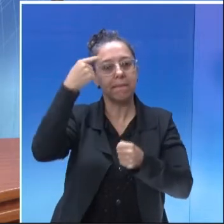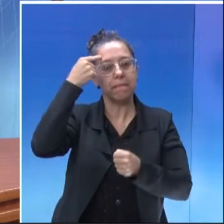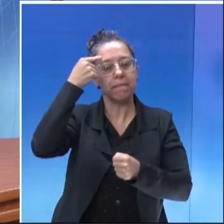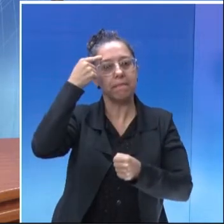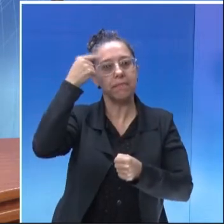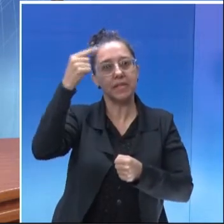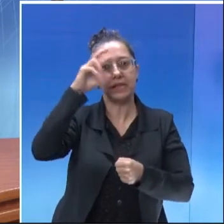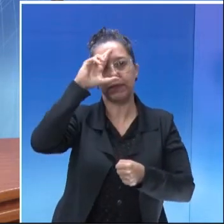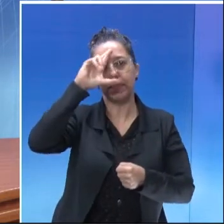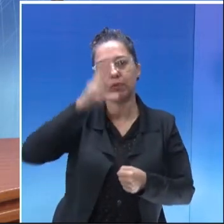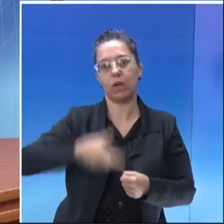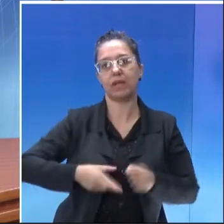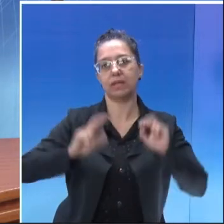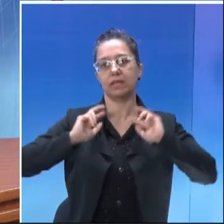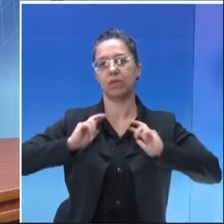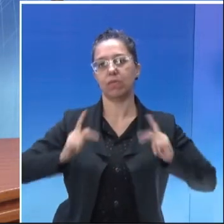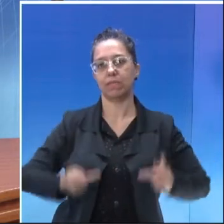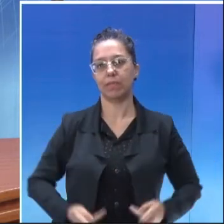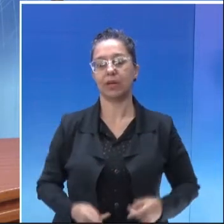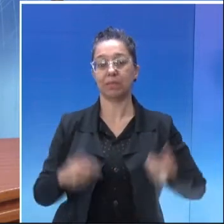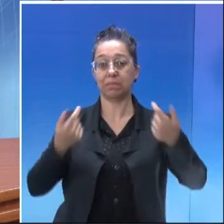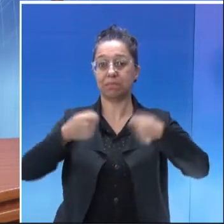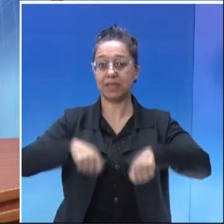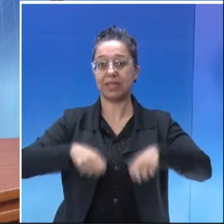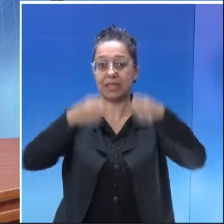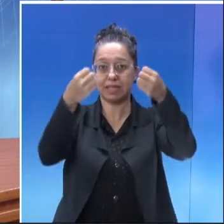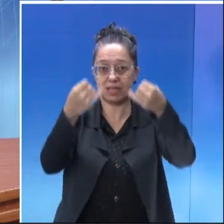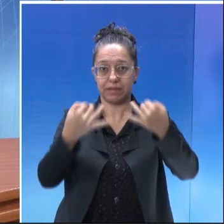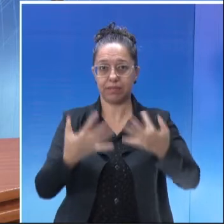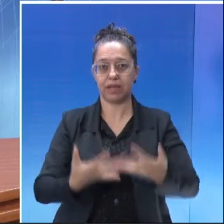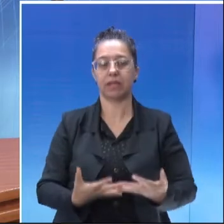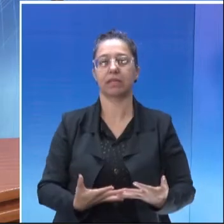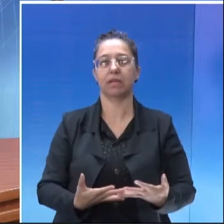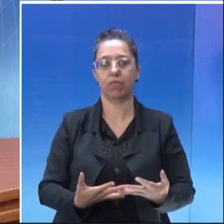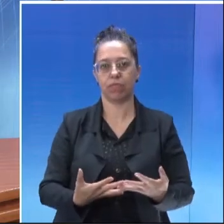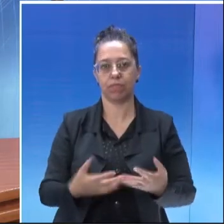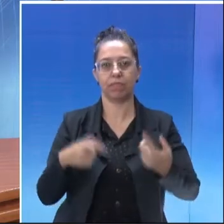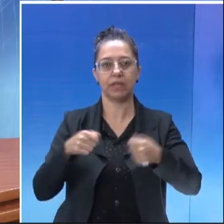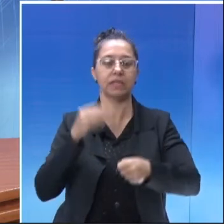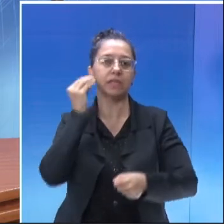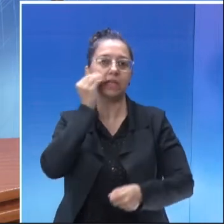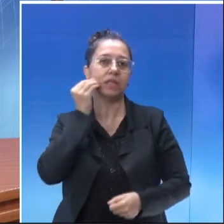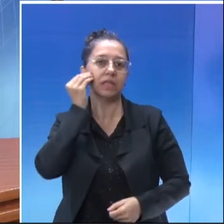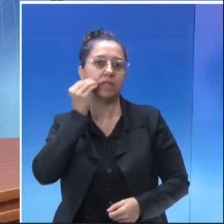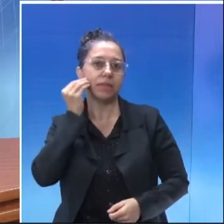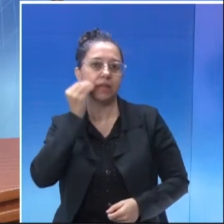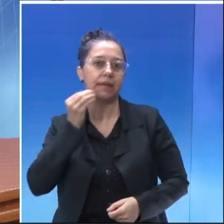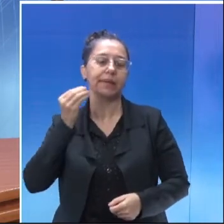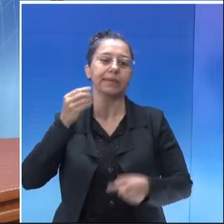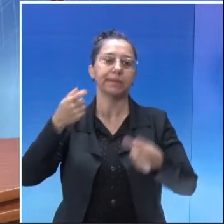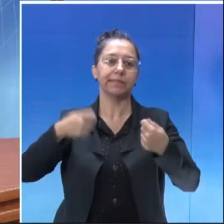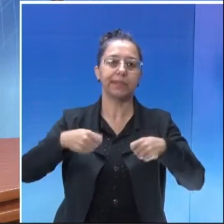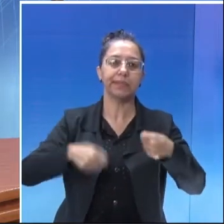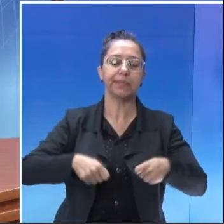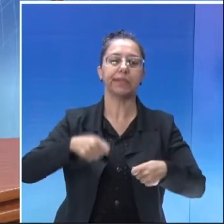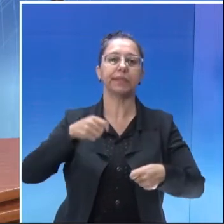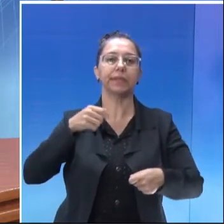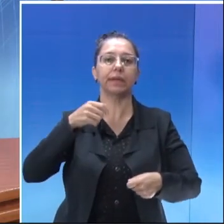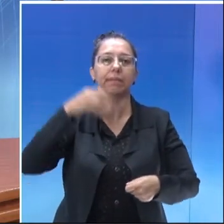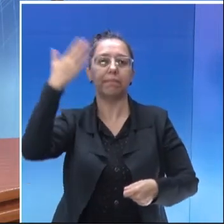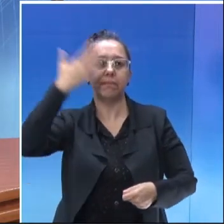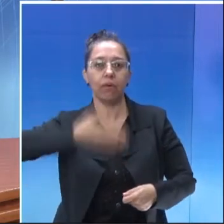modelo é baseado no pensamento racional. Né? Tem que ter uma explicação racional para aquilo, através da experiência eles